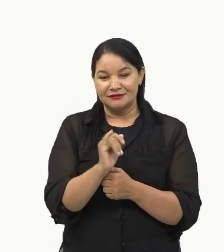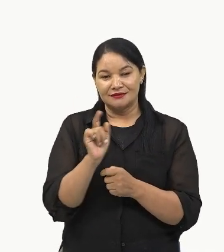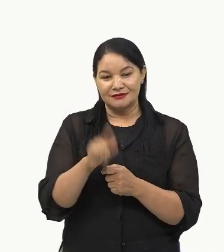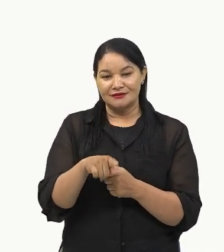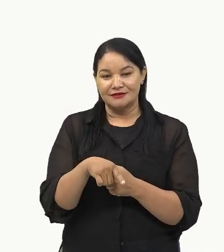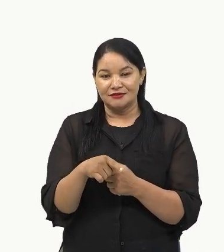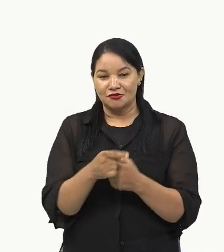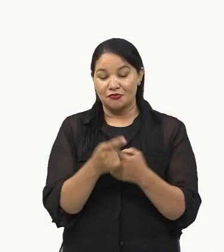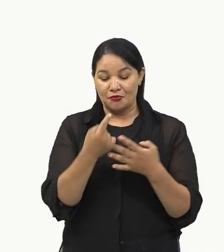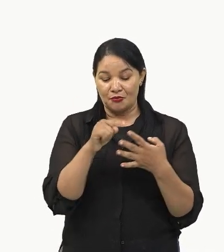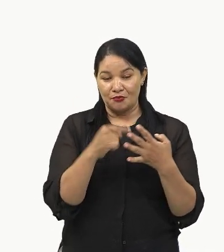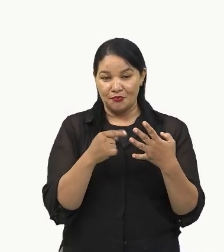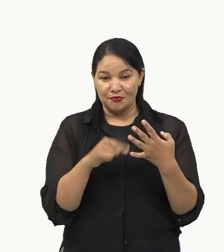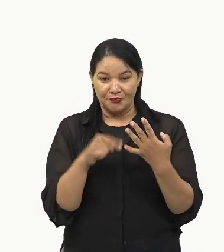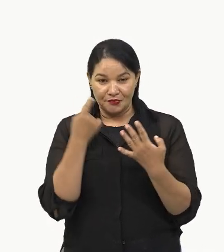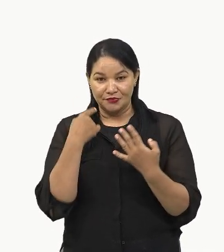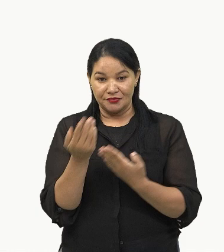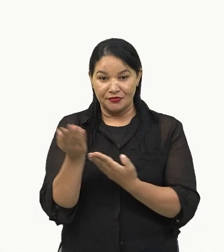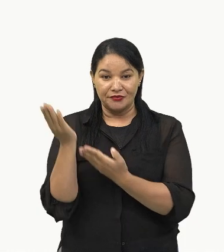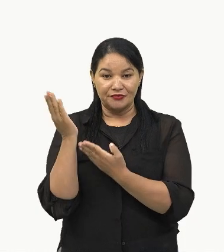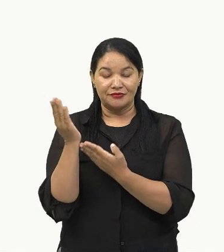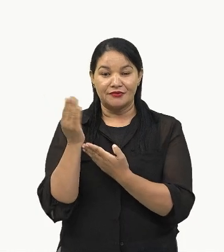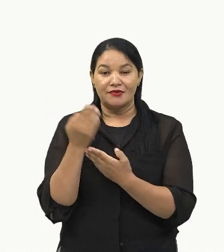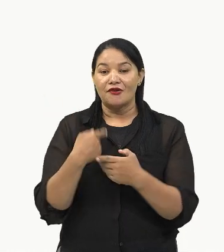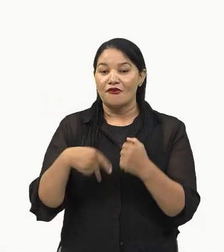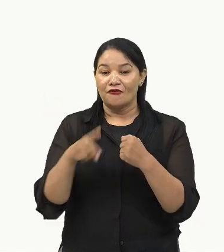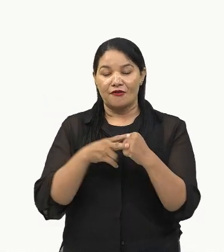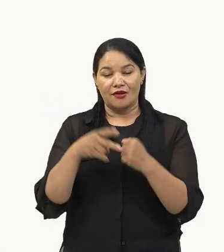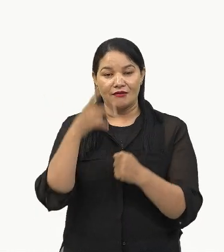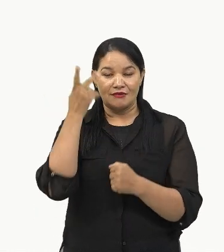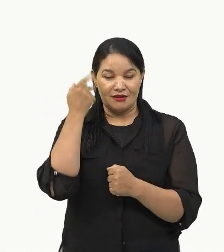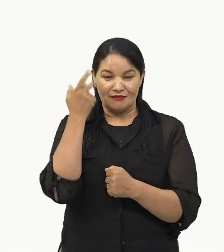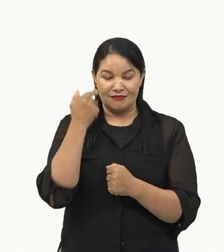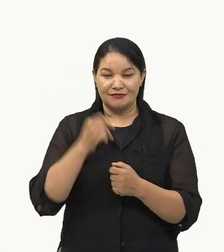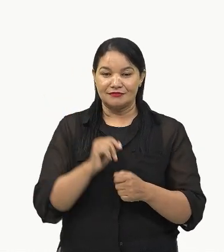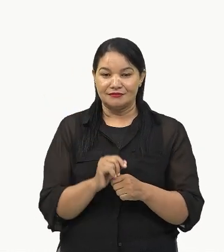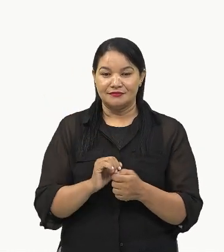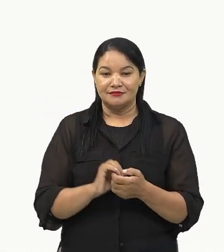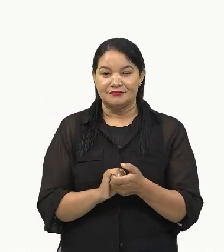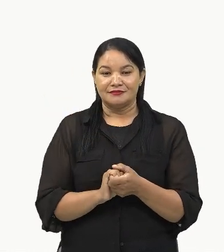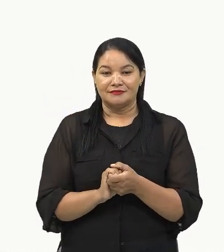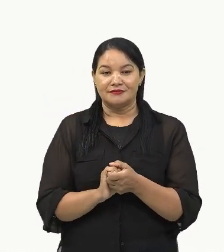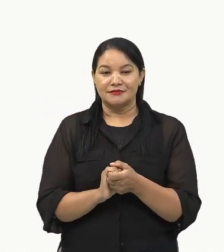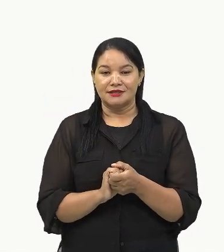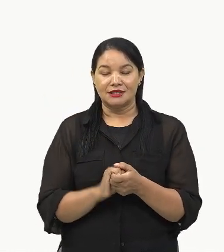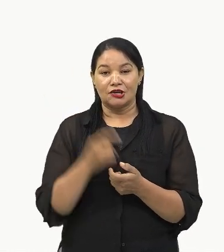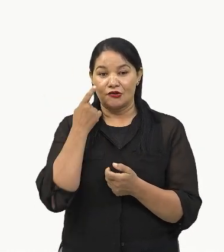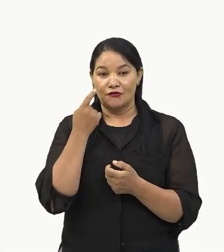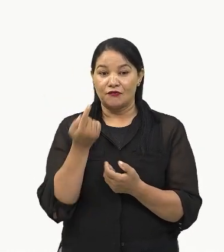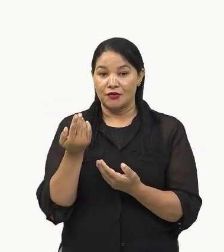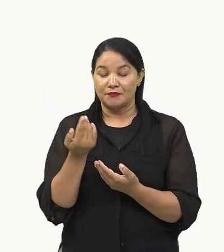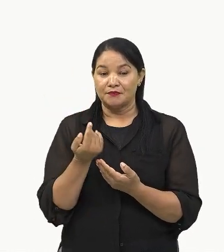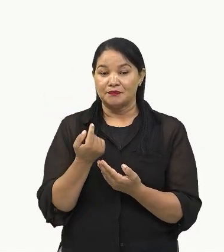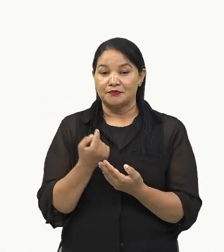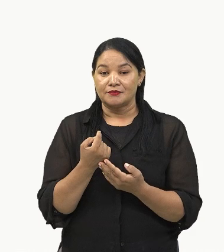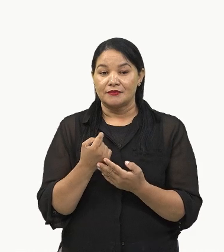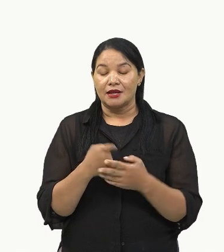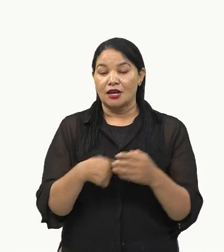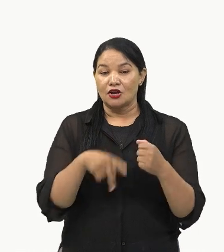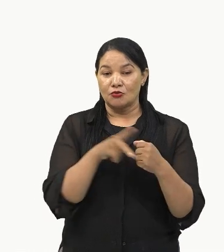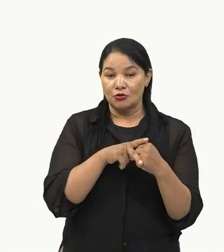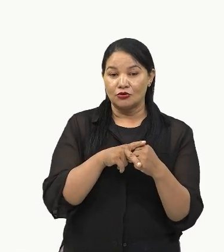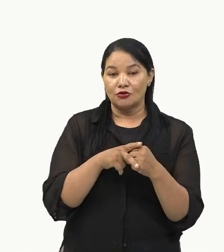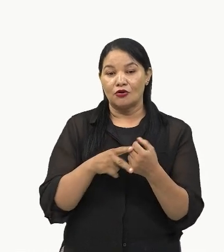verbo totalmente irregular, pessoal. Então, yo he dicho. Olha o verbo haber aí,